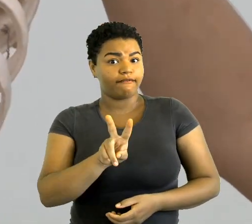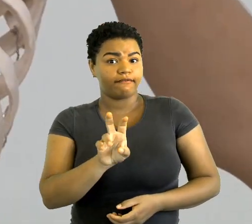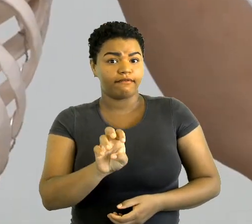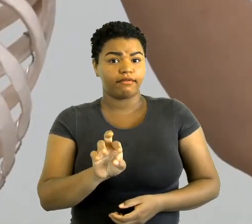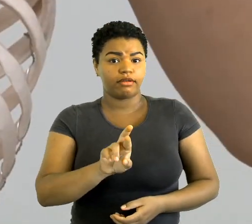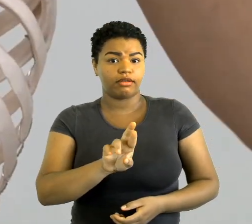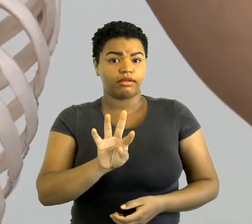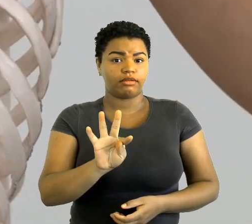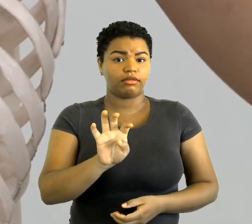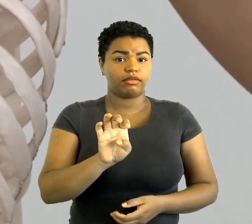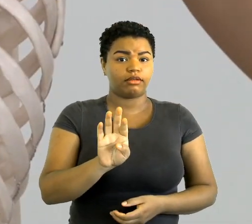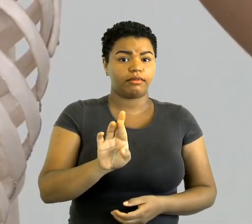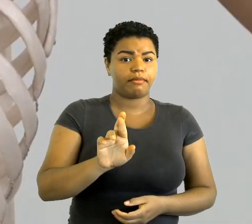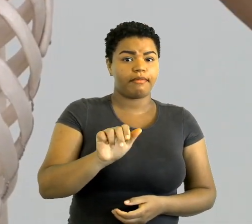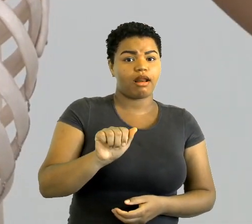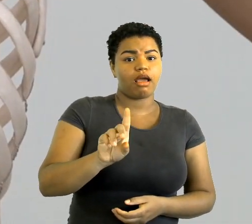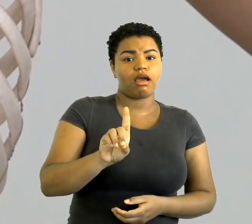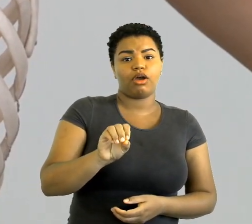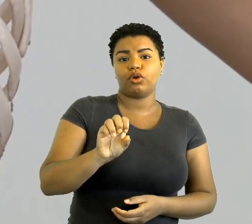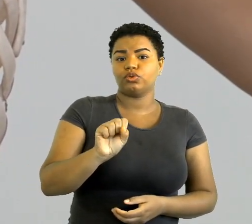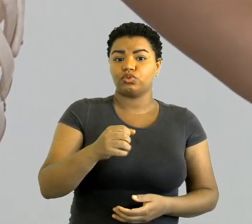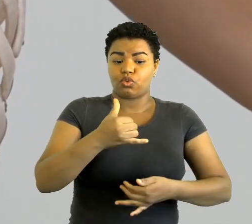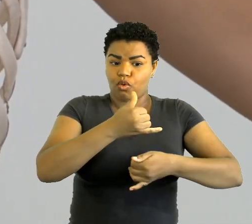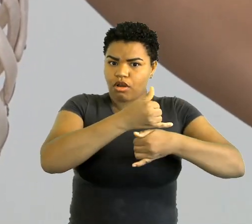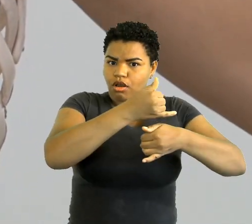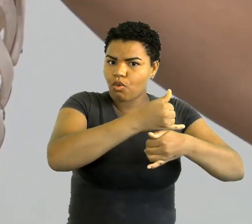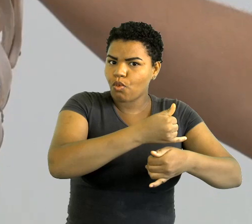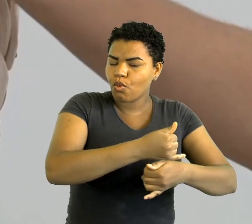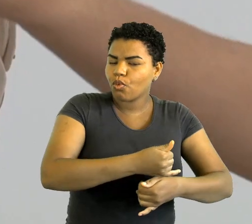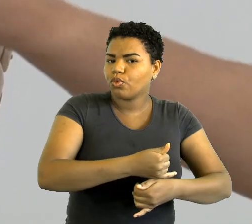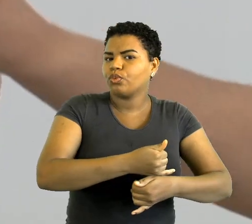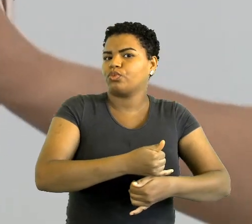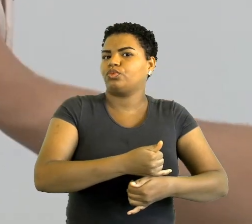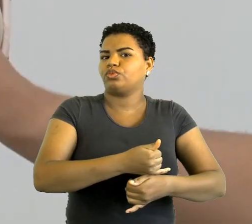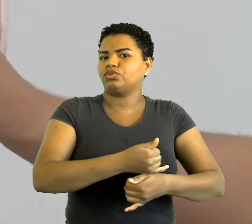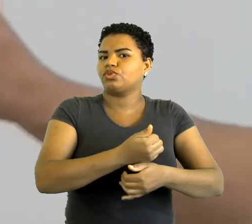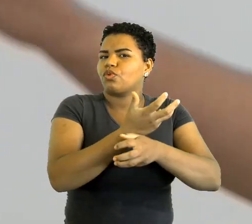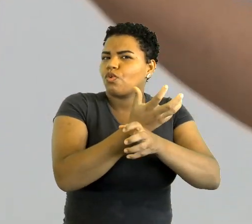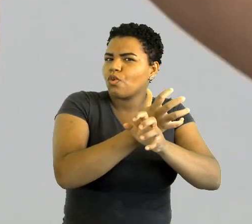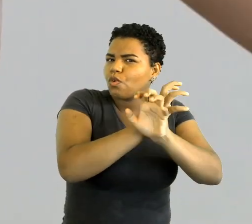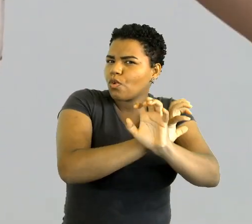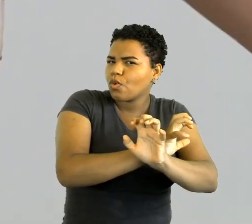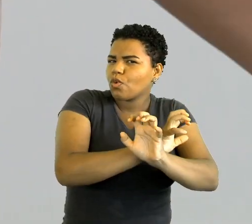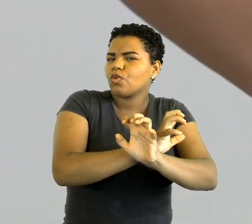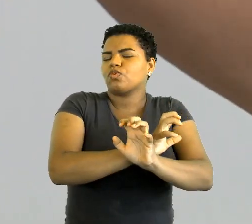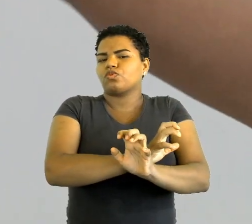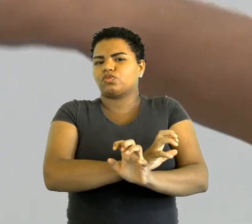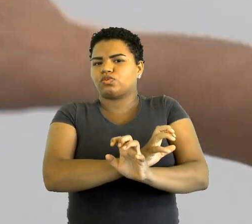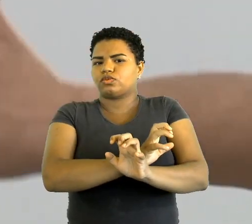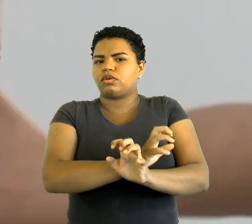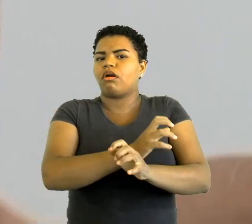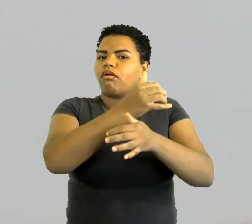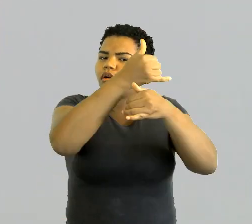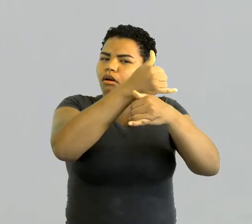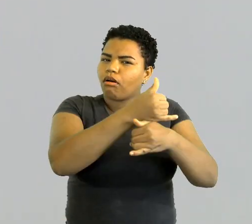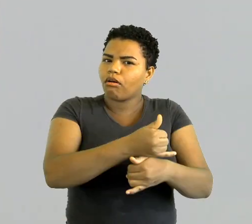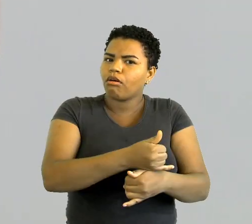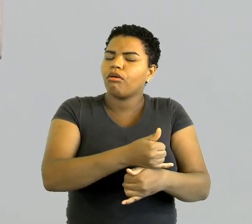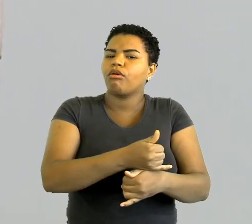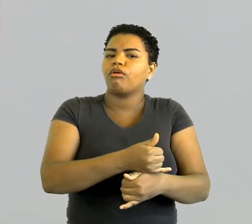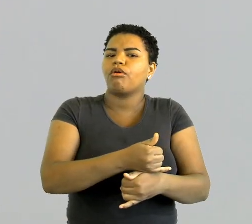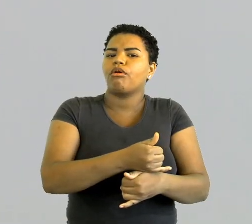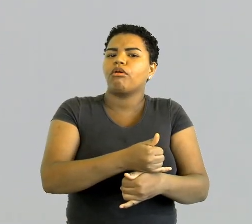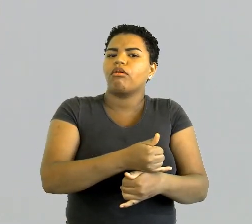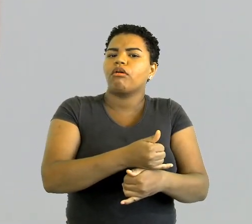Vertebrados, coluna vertebral, vertebrados, ossos. A coluna não é ela que nos